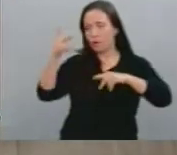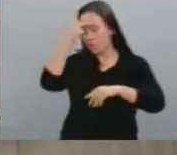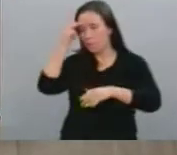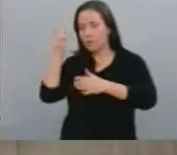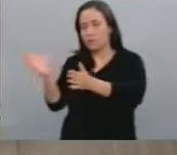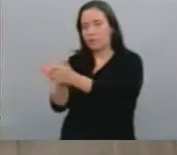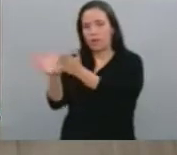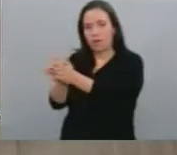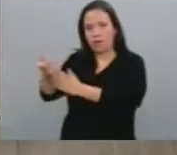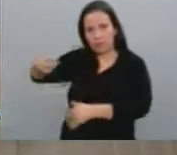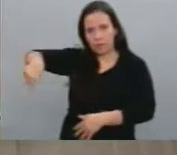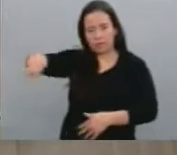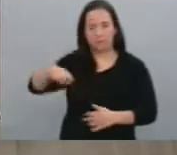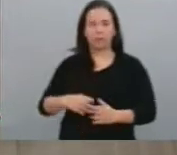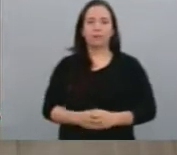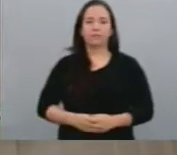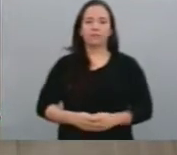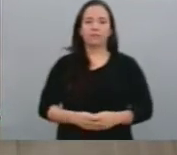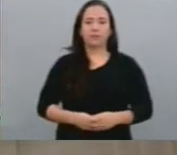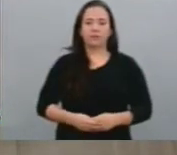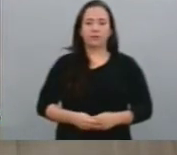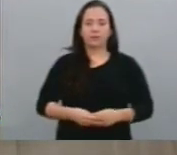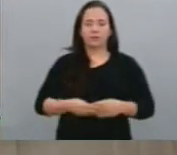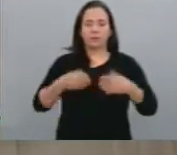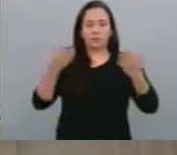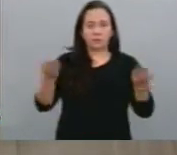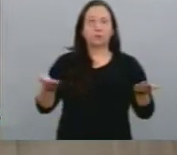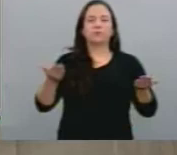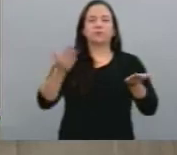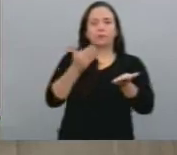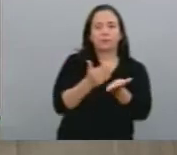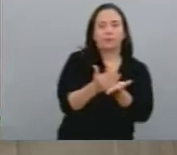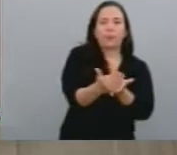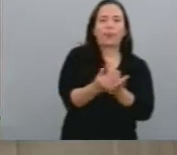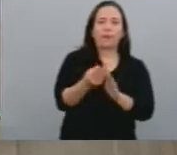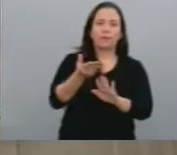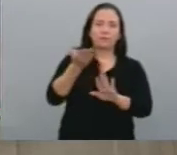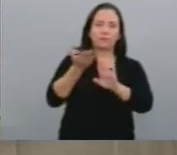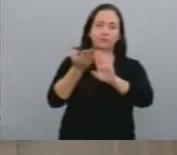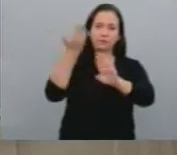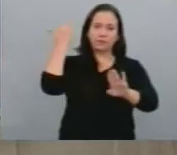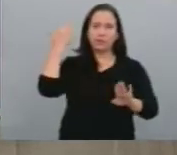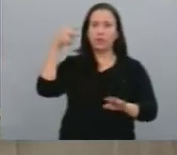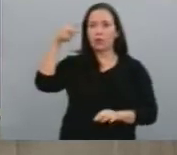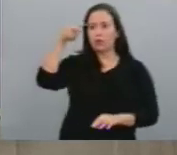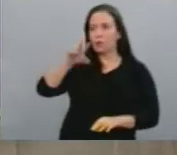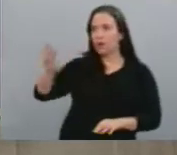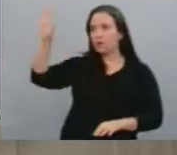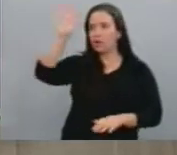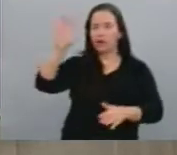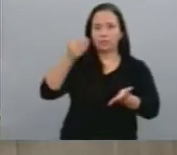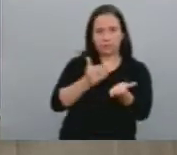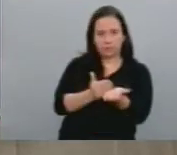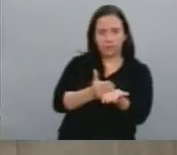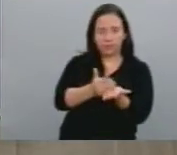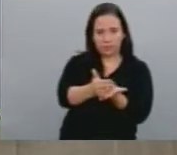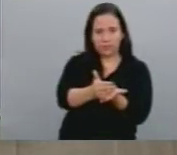assim na invenção da ideia de Nordeste, desde o final do século XIX. Foi